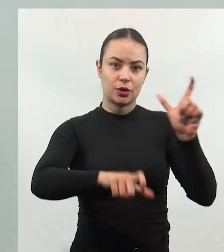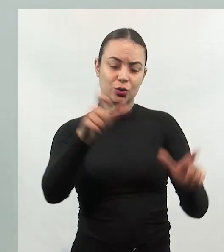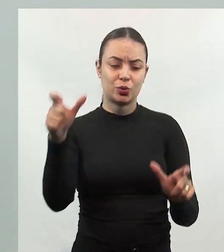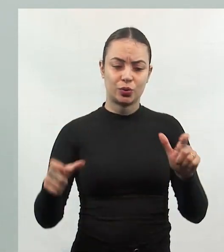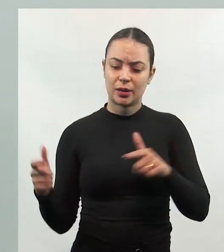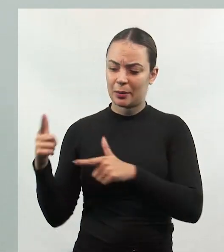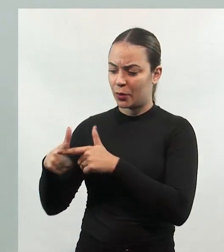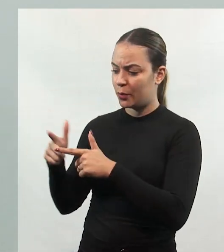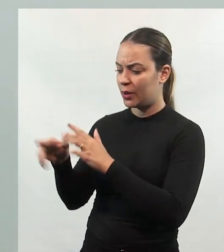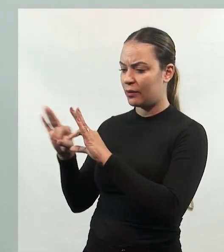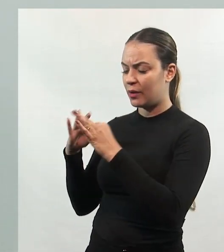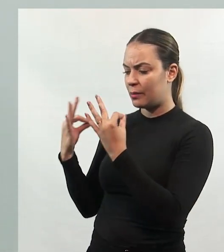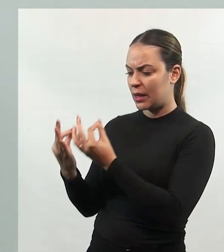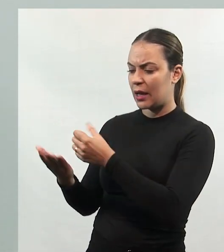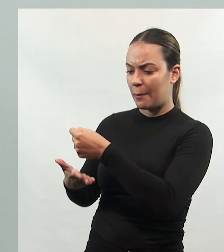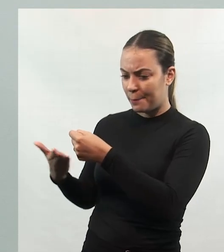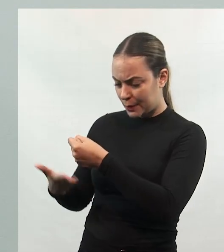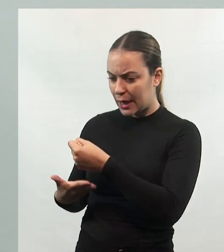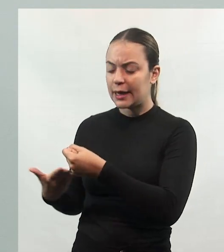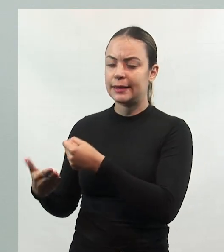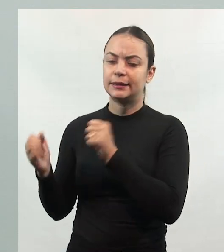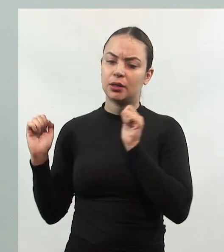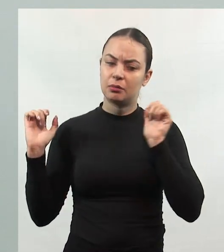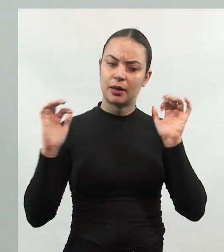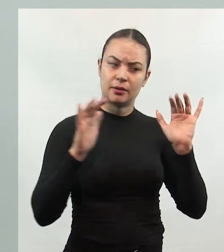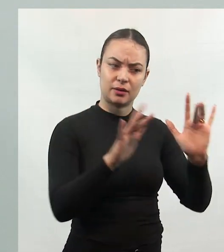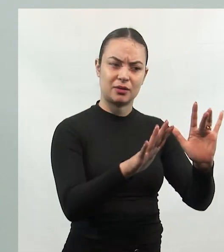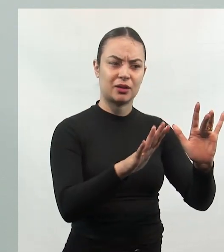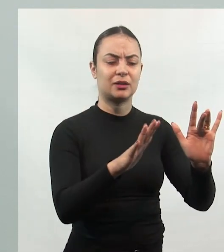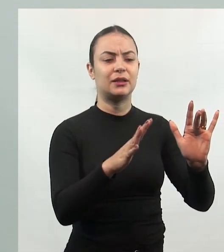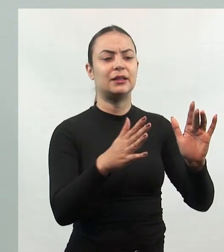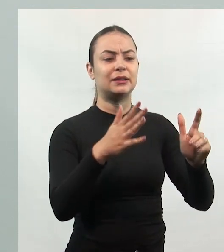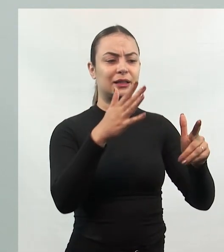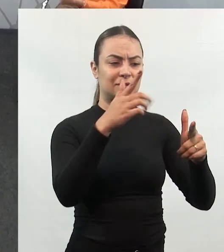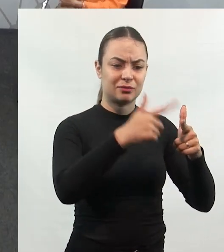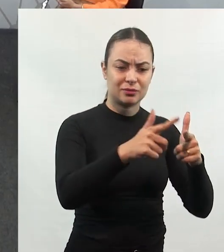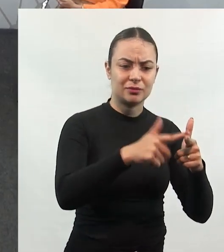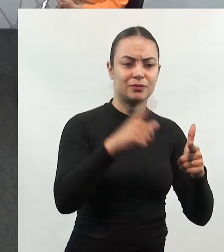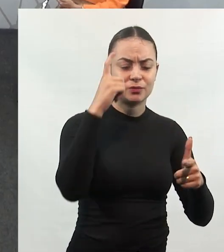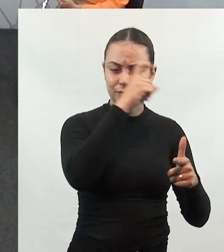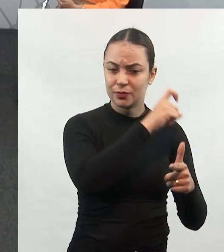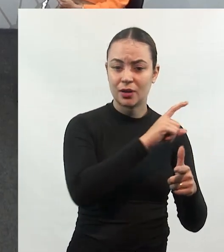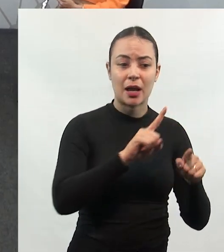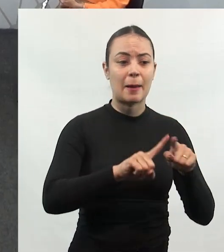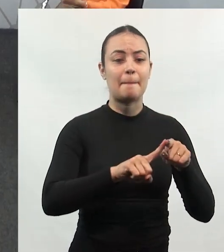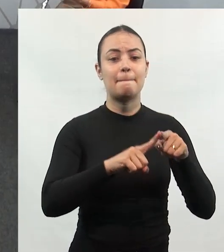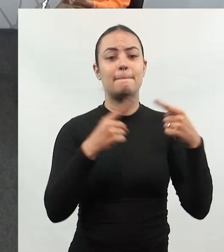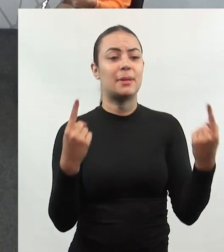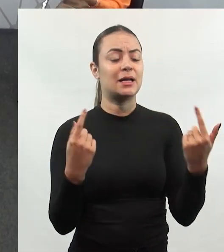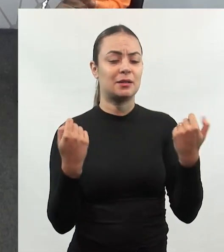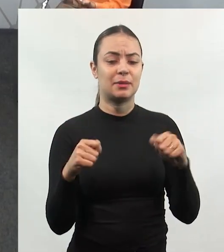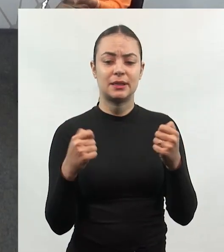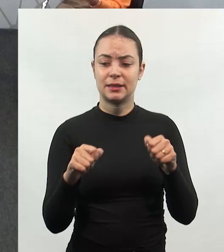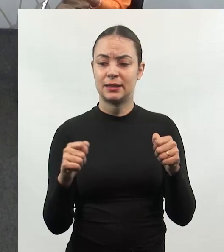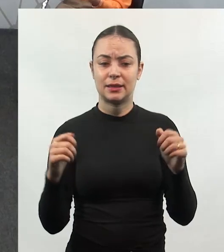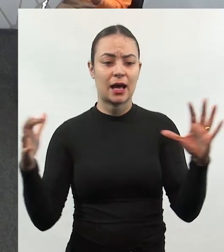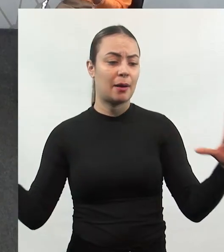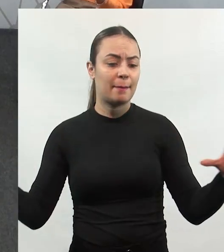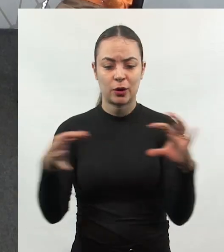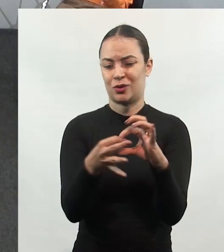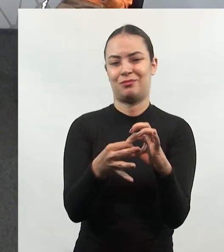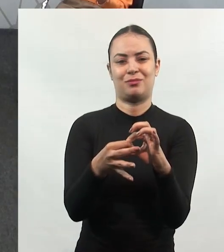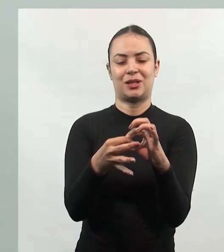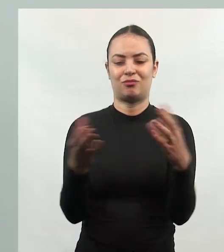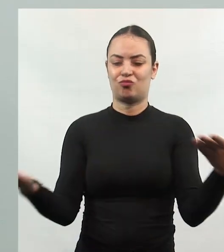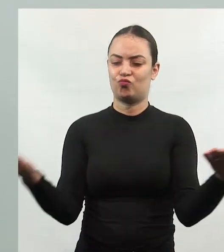aprender ou os nossos professores não sabem ensinar? Exato. Então, ela põe essa interrogação. Então, que realmente a gente